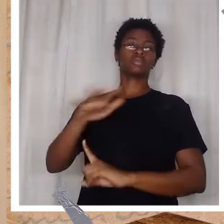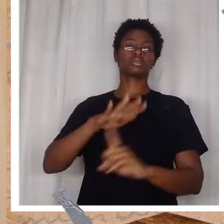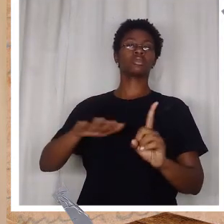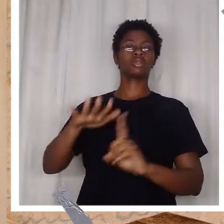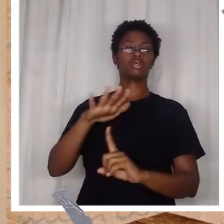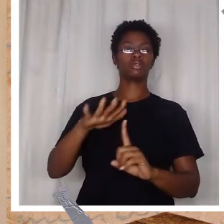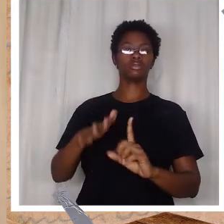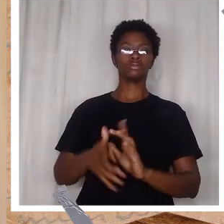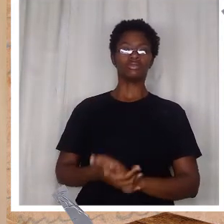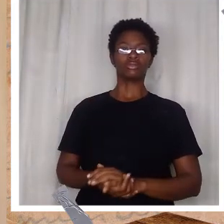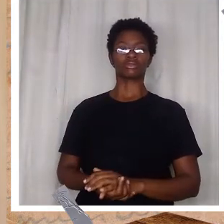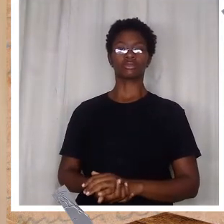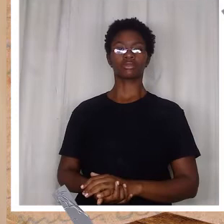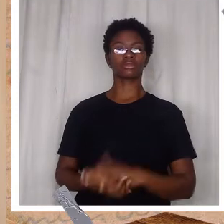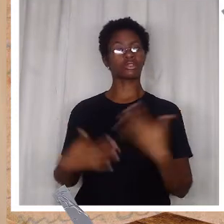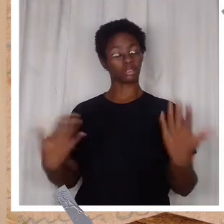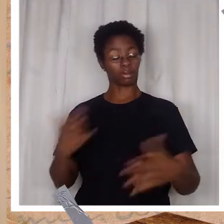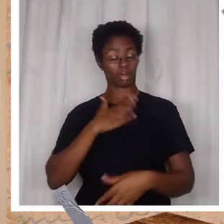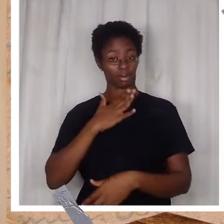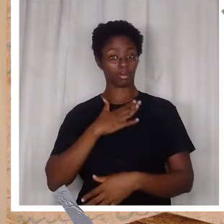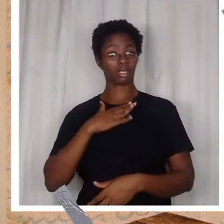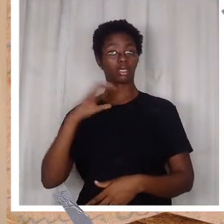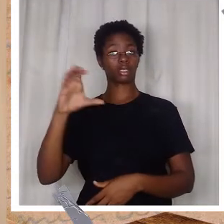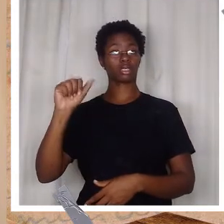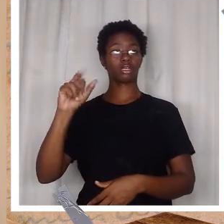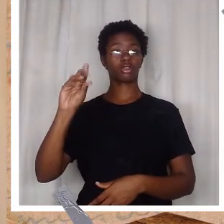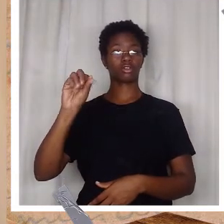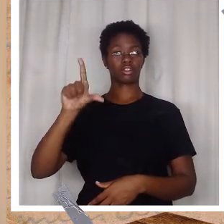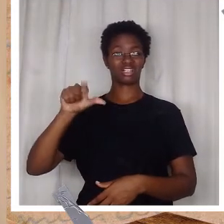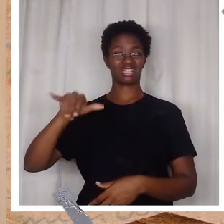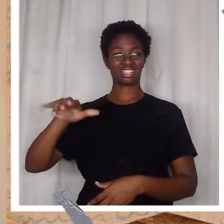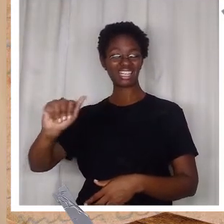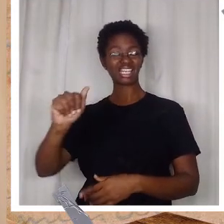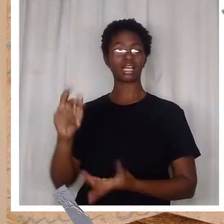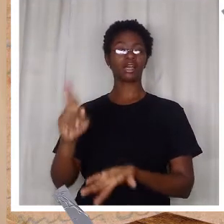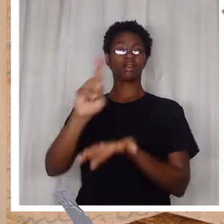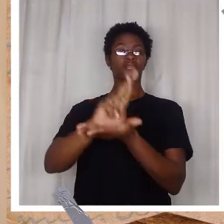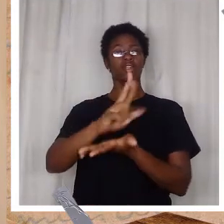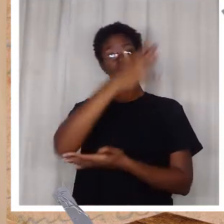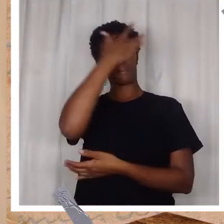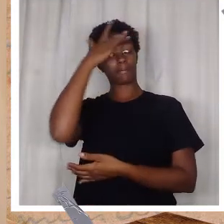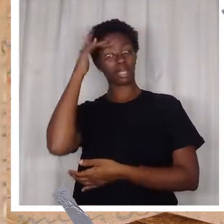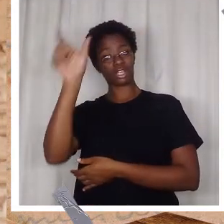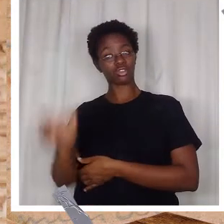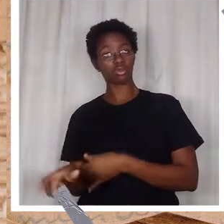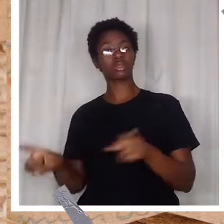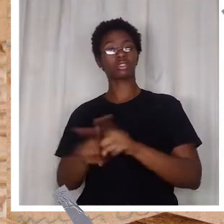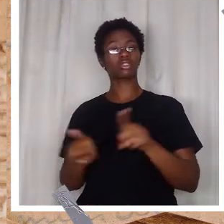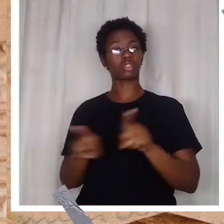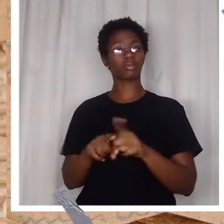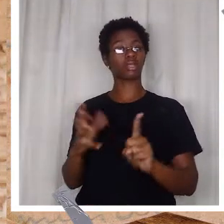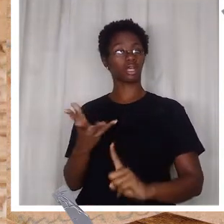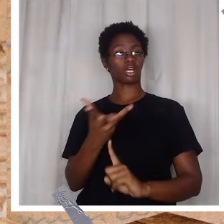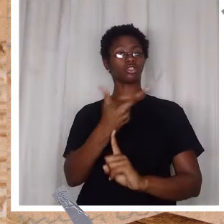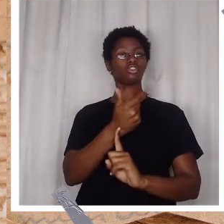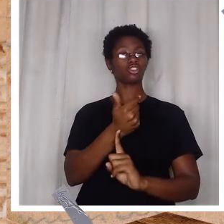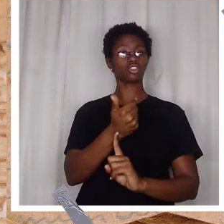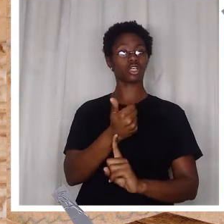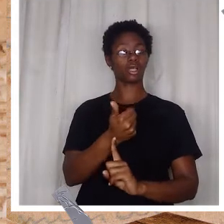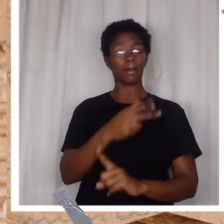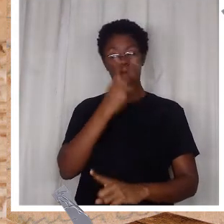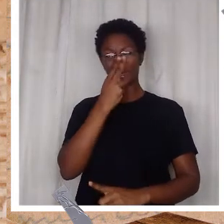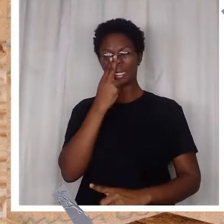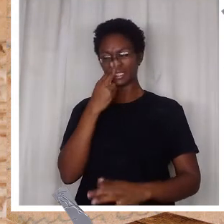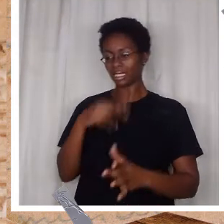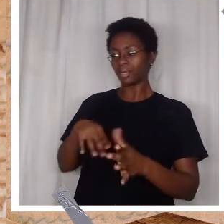mim, a Carolina passou a ser uma referência de pessoa, de artista. É uma pesquisadora dentro da sua própria